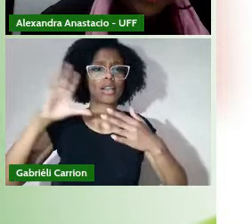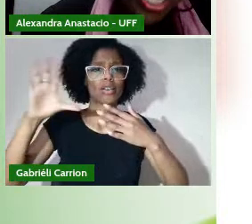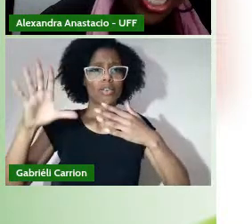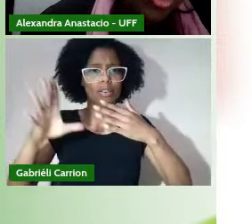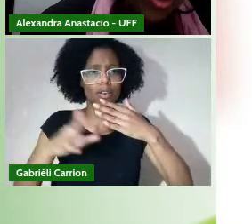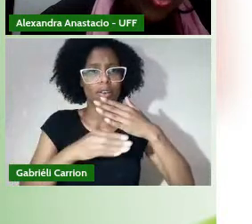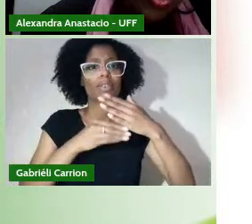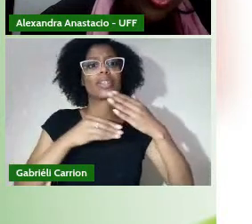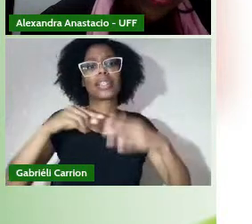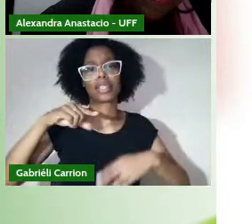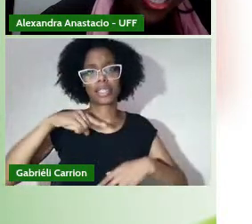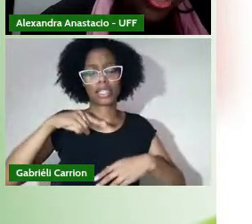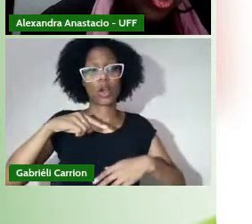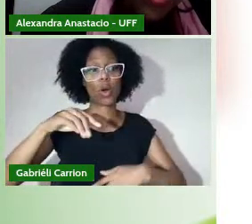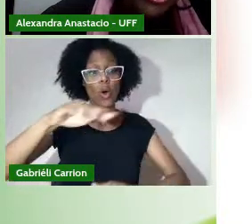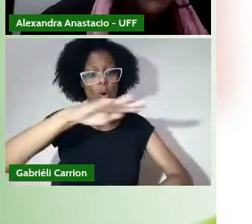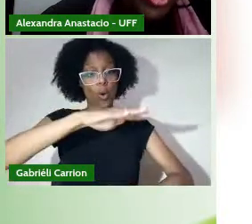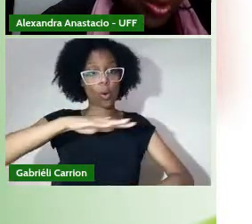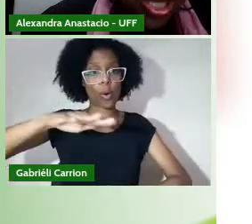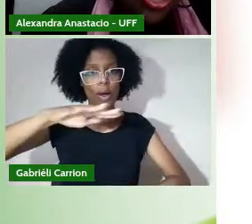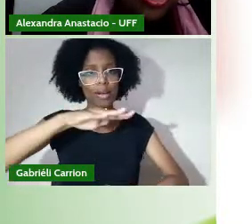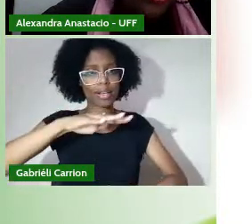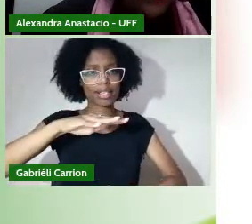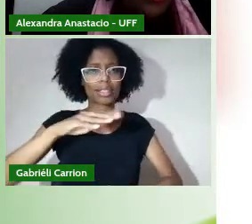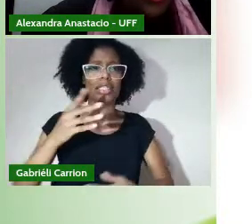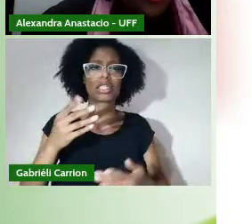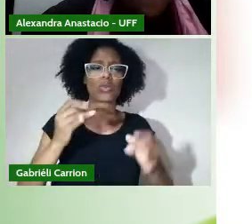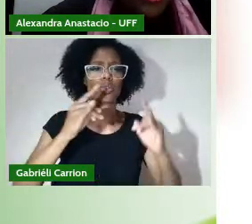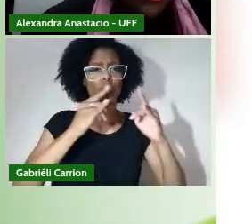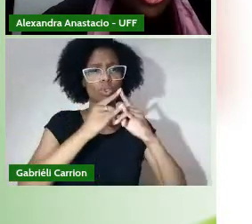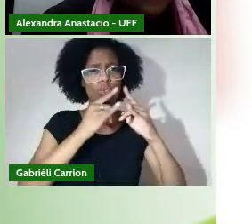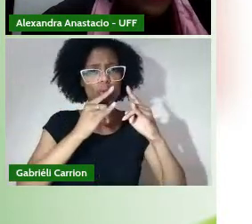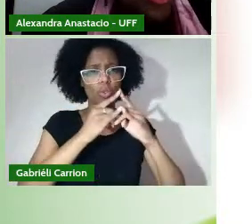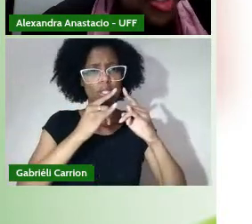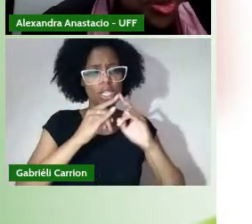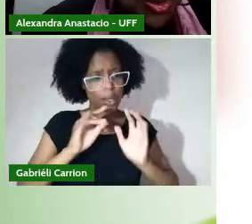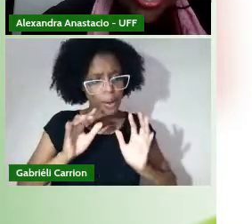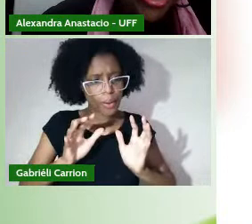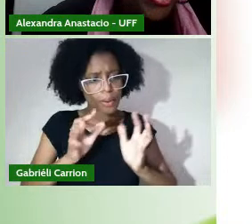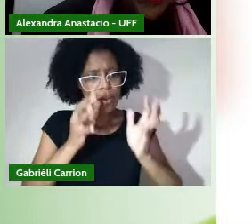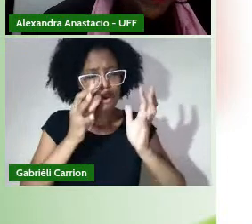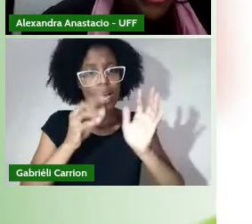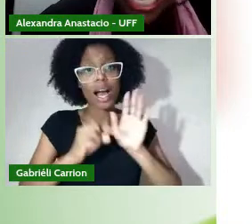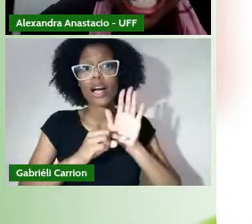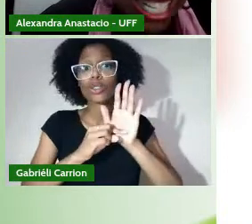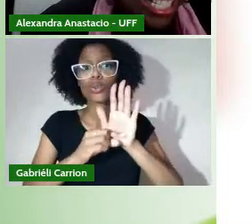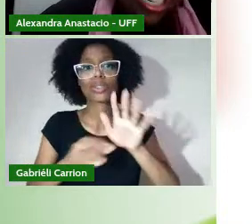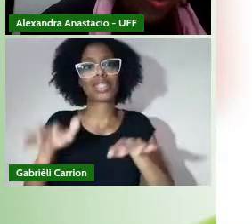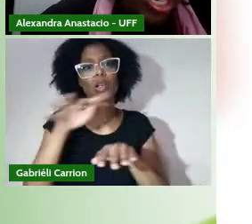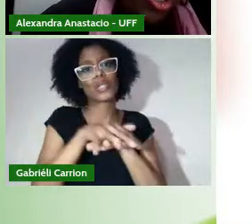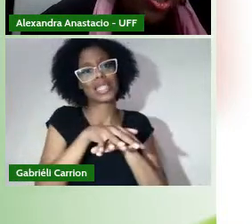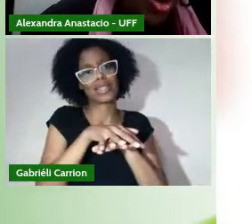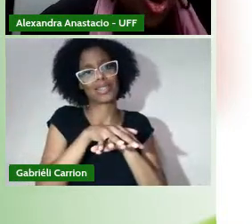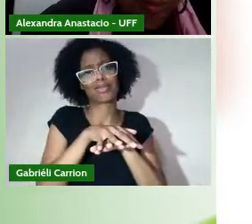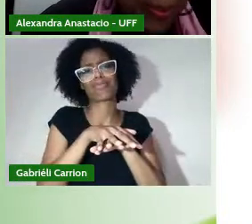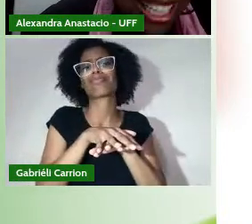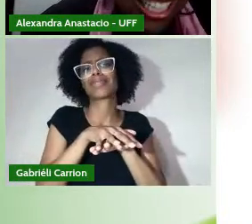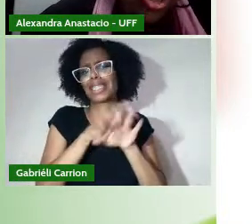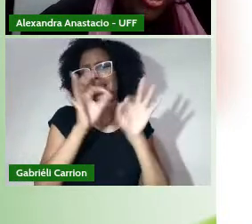O ambiente, uma cultura empática, uma instituição que promova a empatia, ela promove a inclusão,